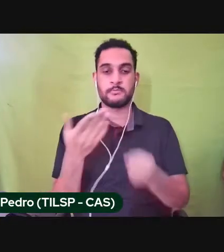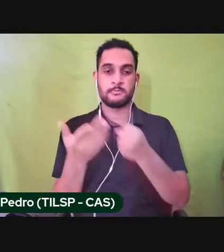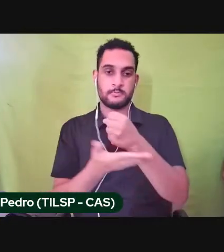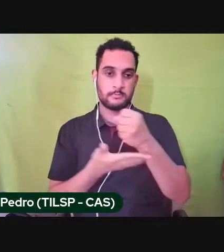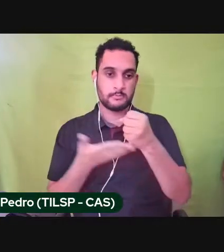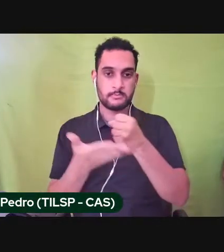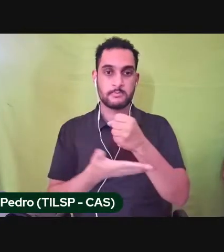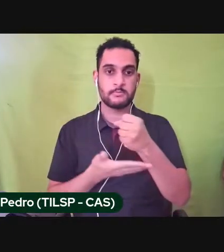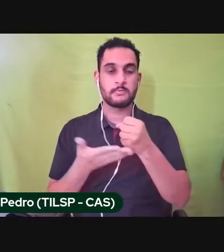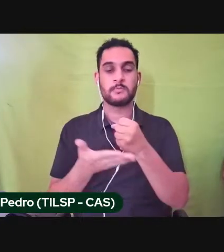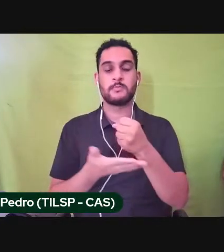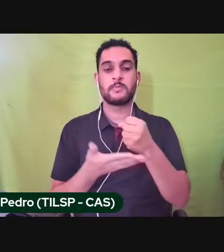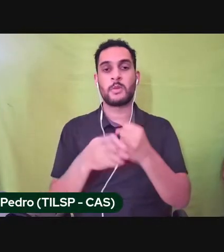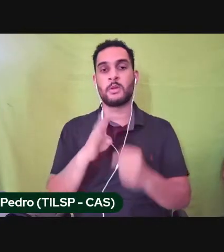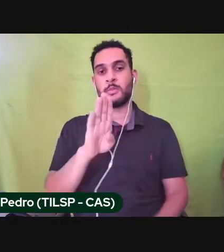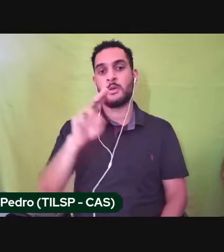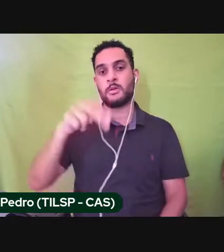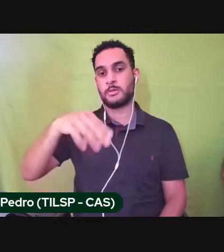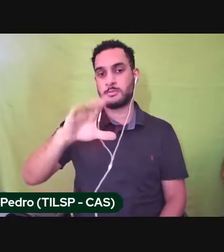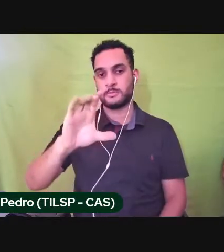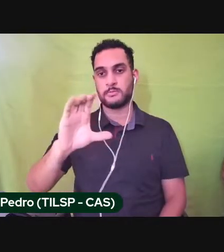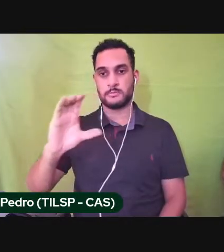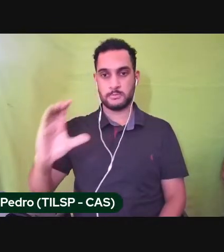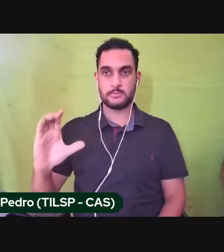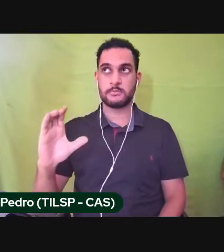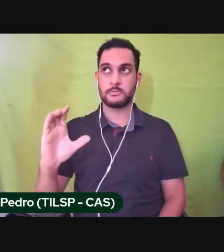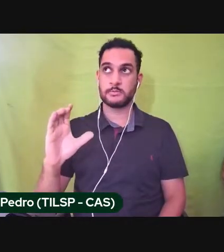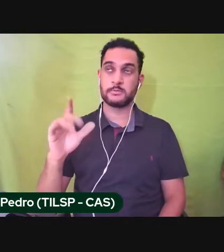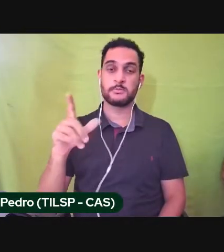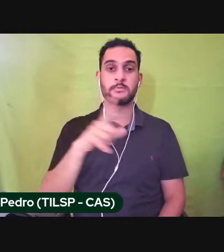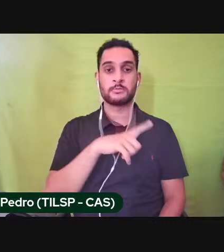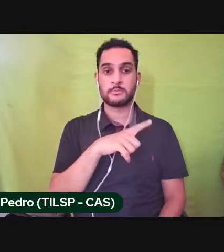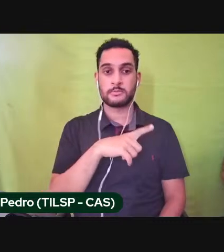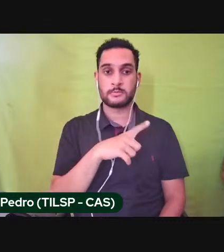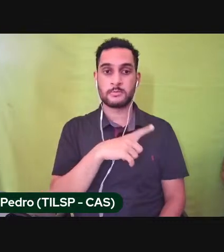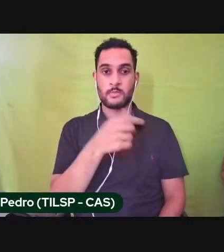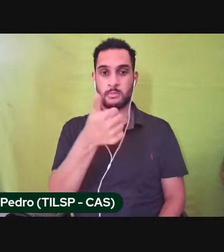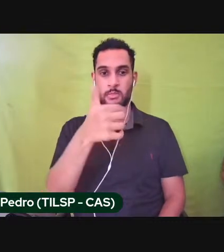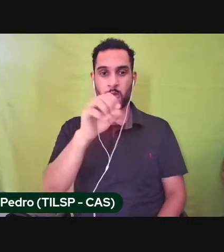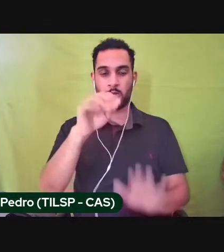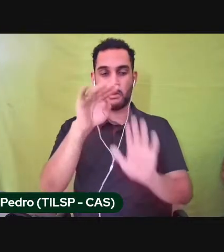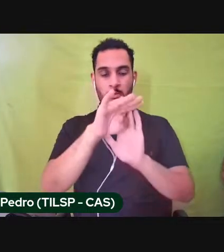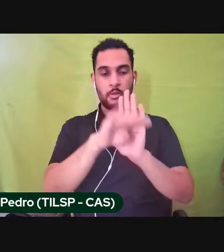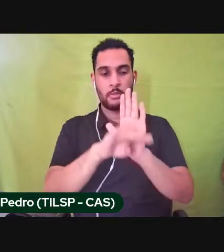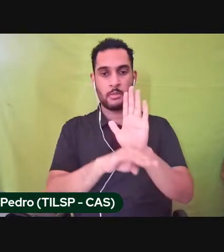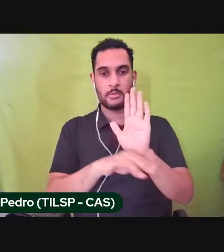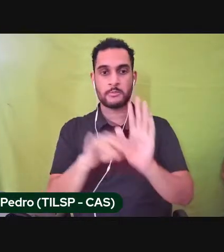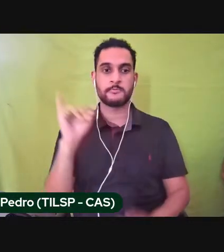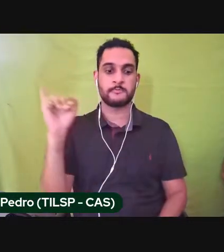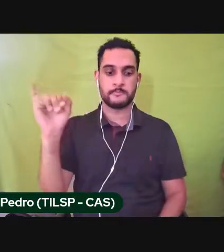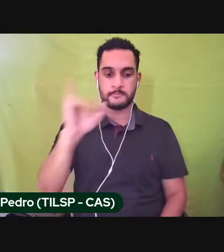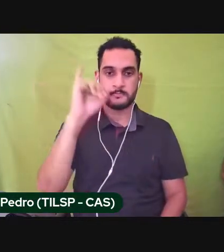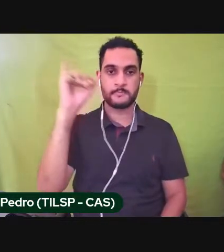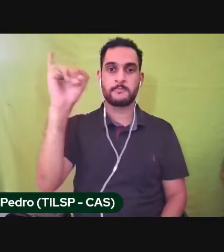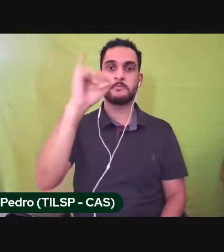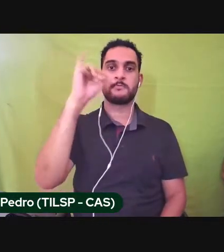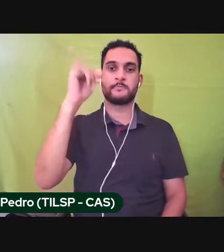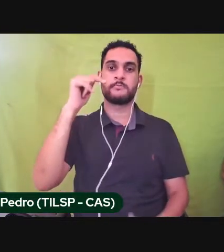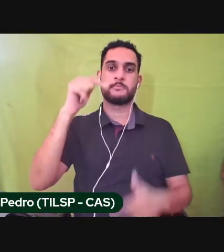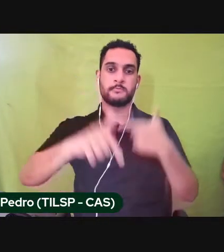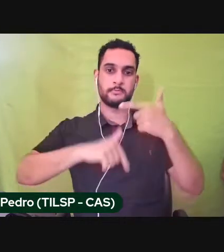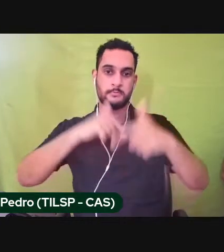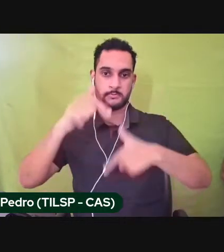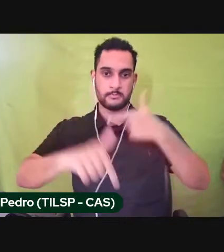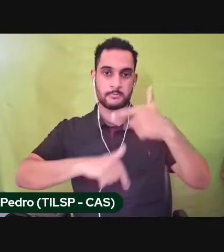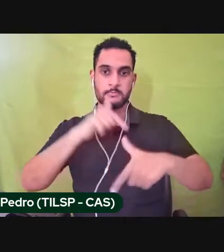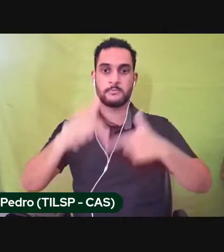Comum Curricular, BNCC, que traz 10 competências importantes para o trabalho da